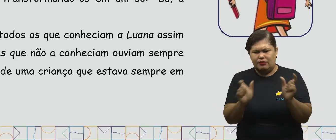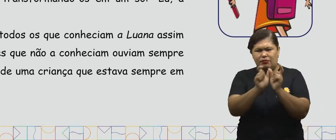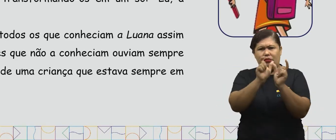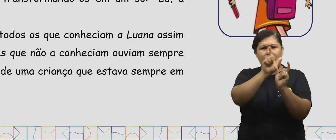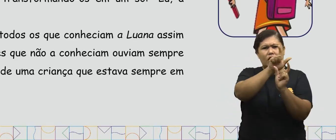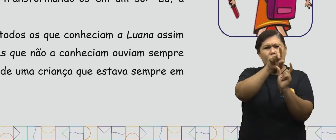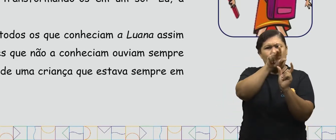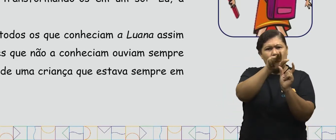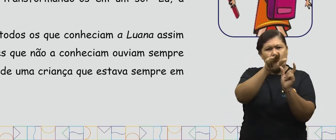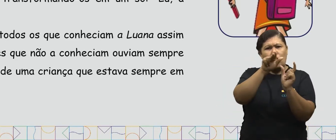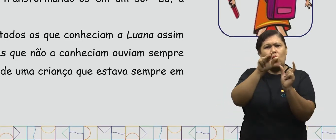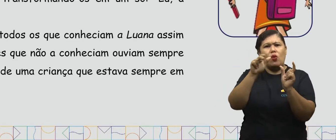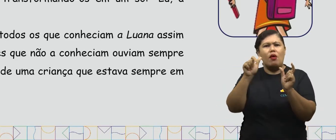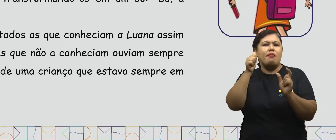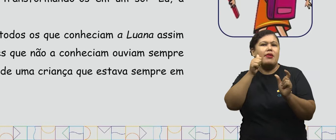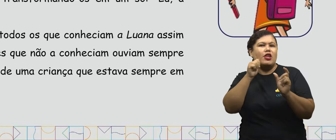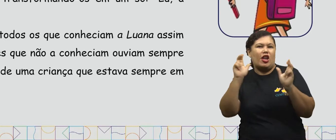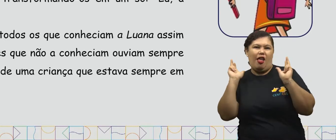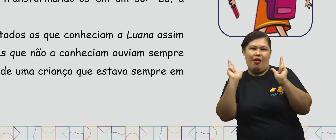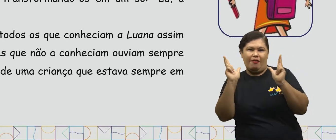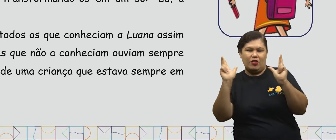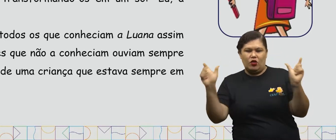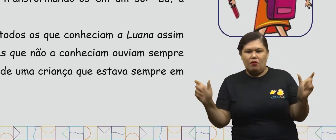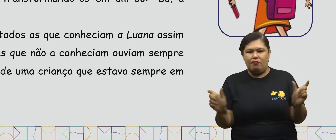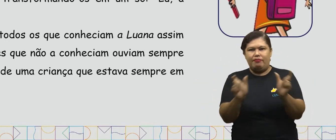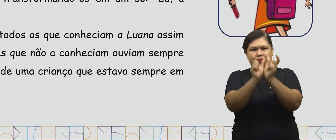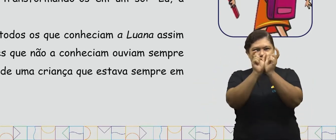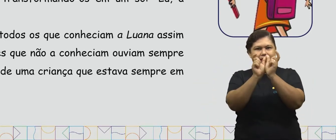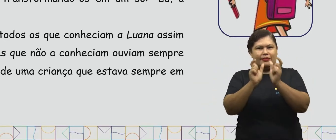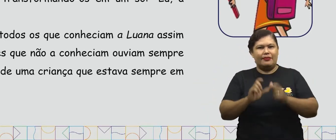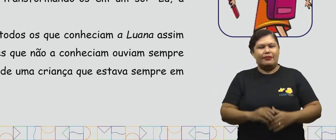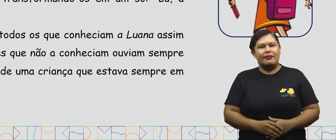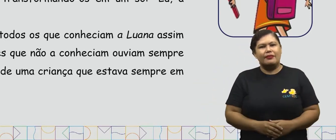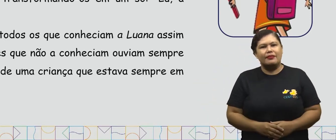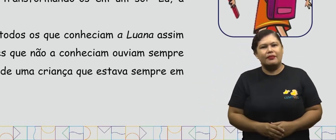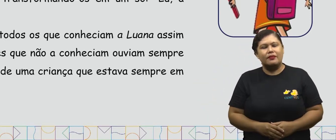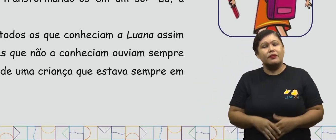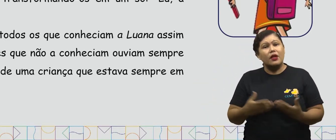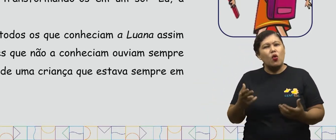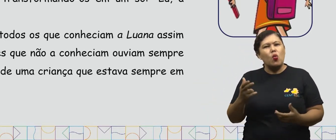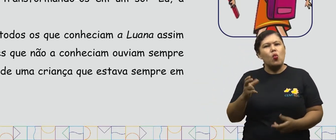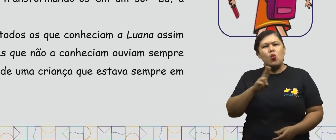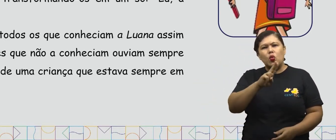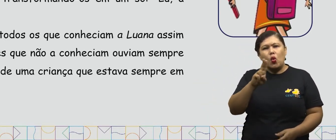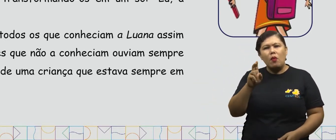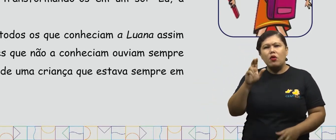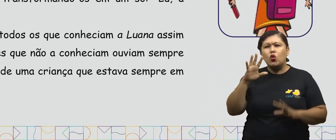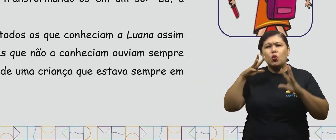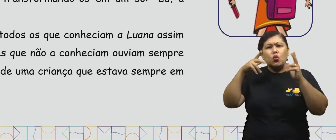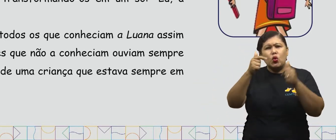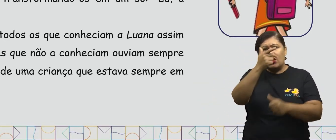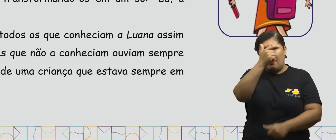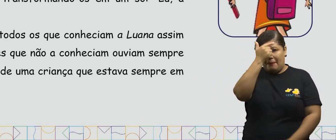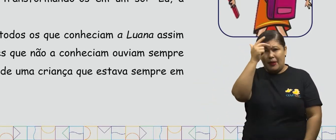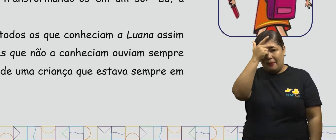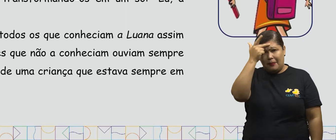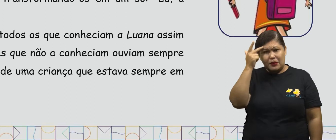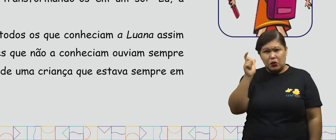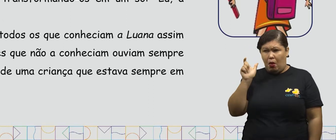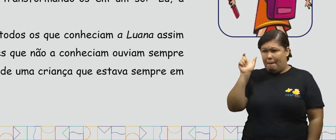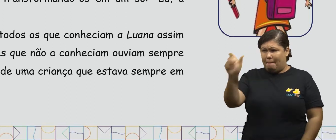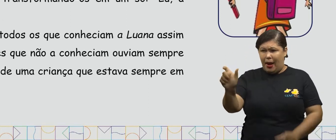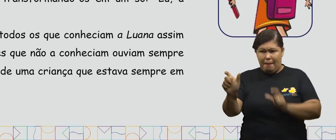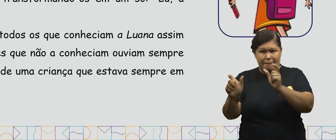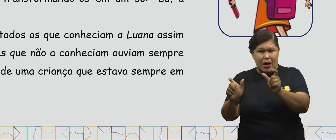aventureira e Lu, transformando-os em um só, Lu, a aventureira. O nome pegou e todos os que conheciam